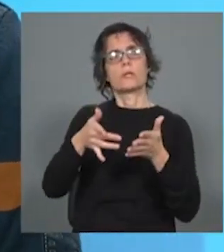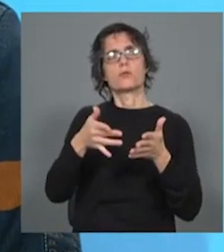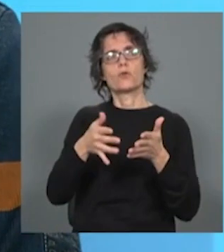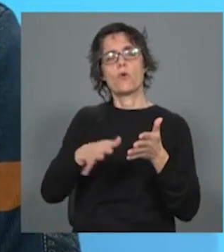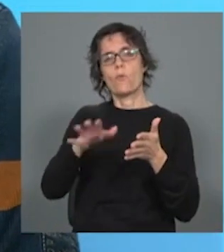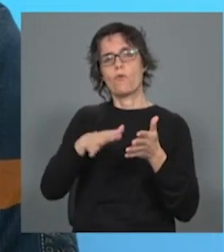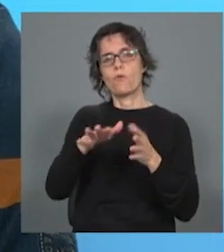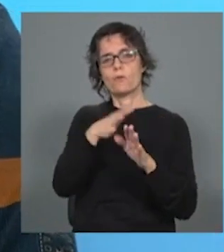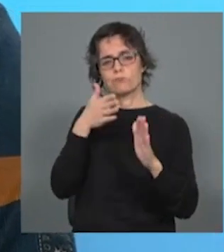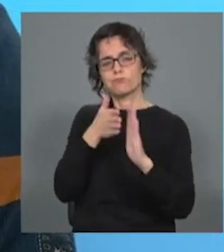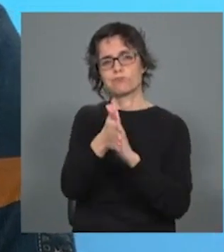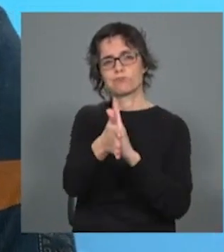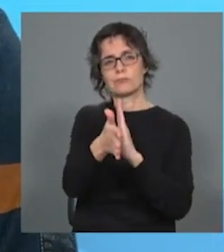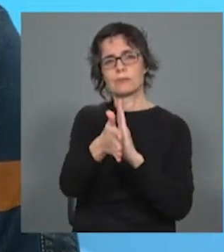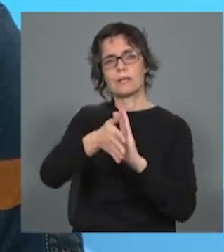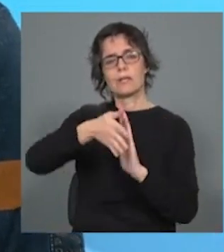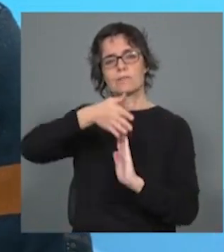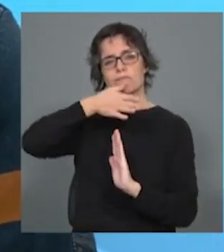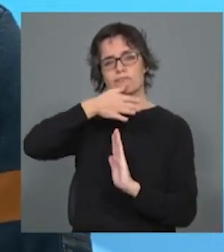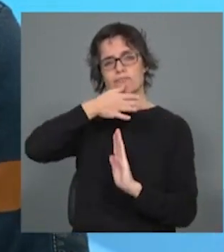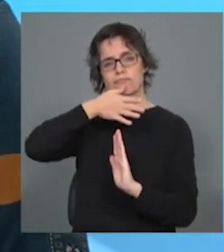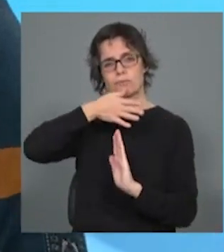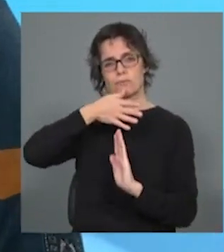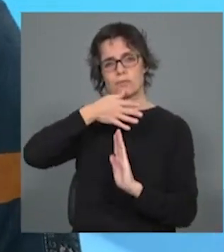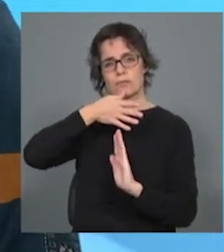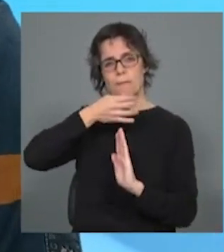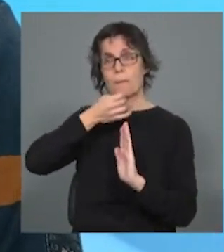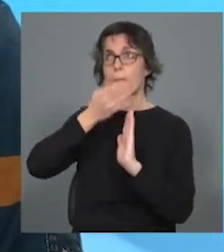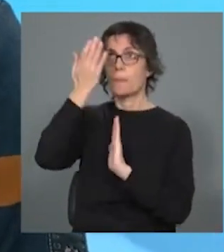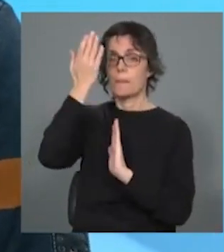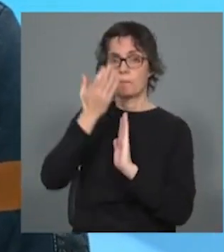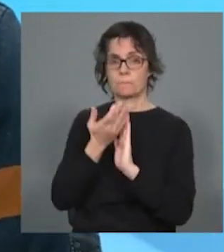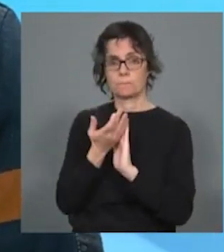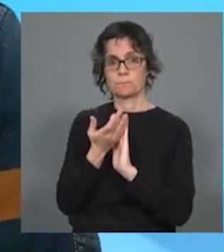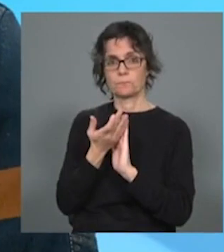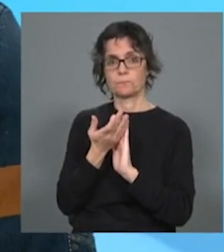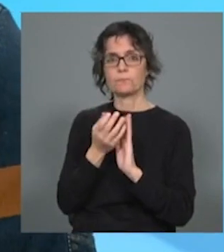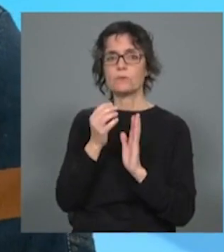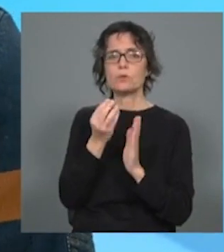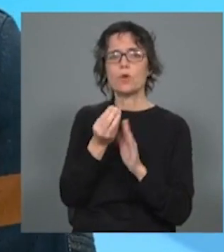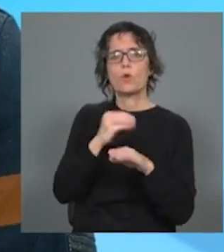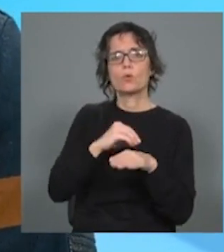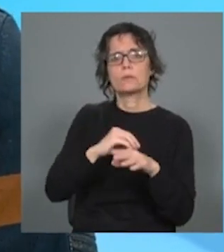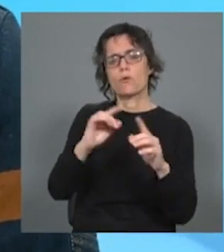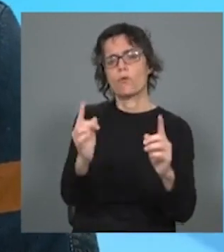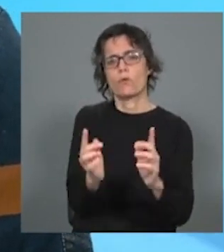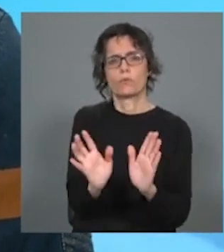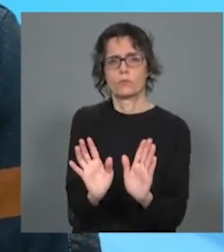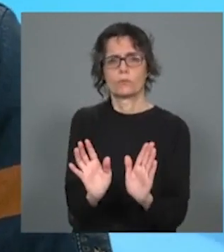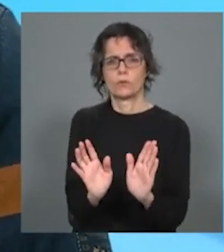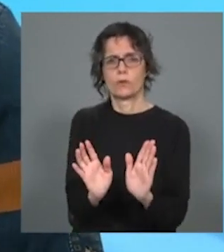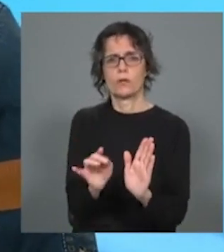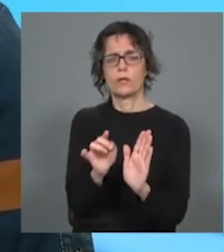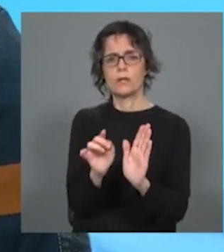de entrada para a liturgia da palavra. Naturalmente que é um comentário muito condensado,